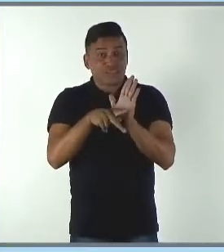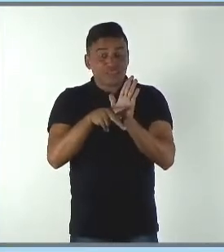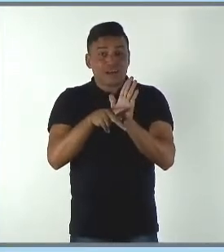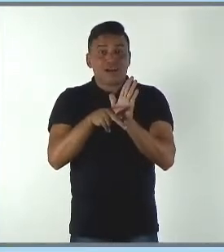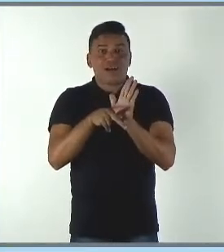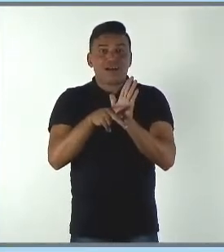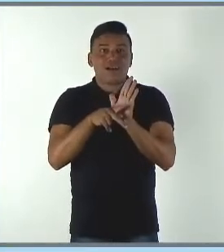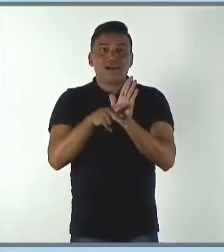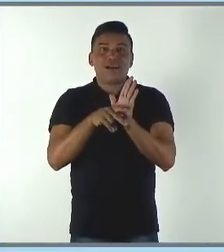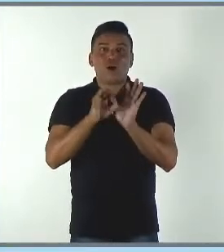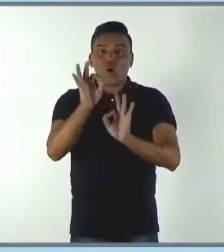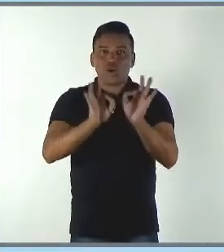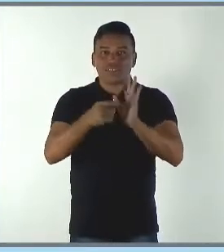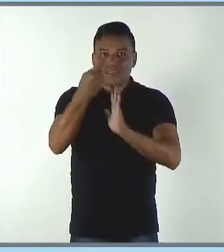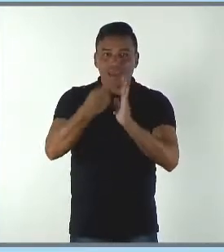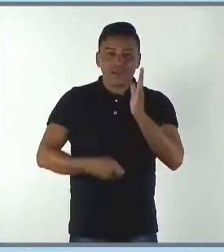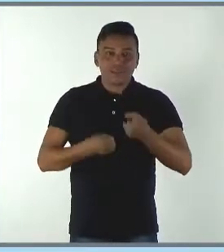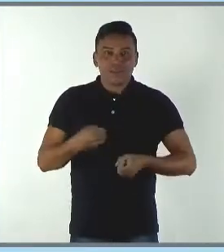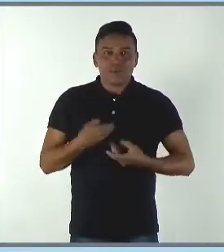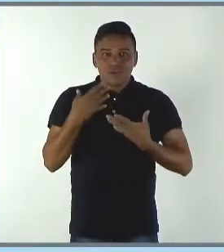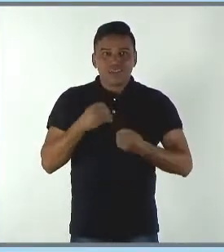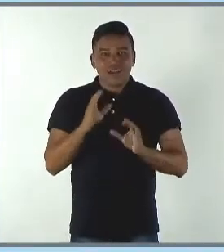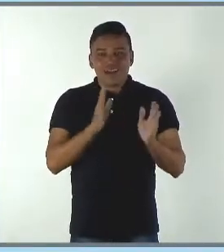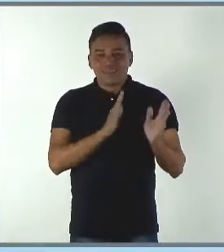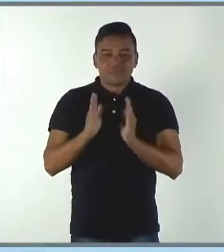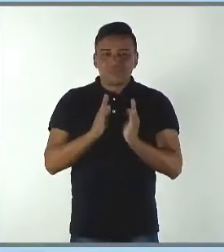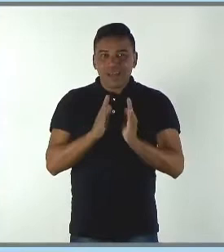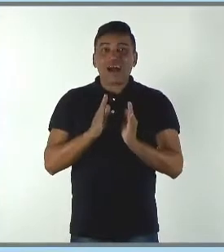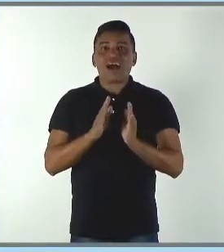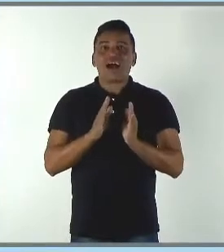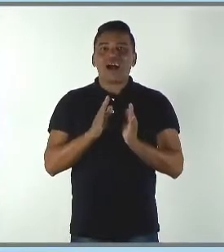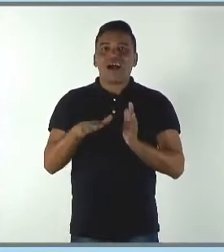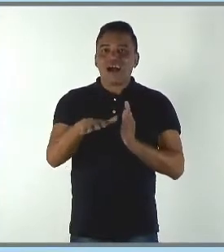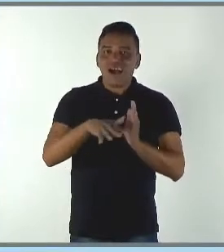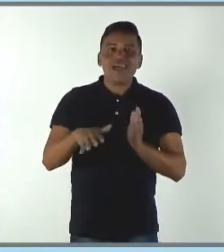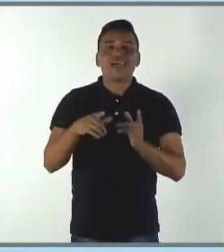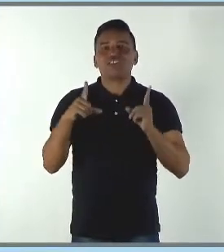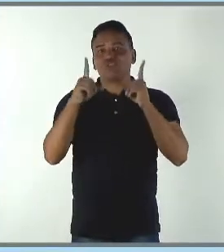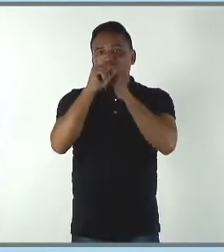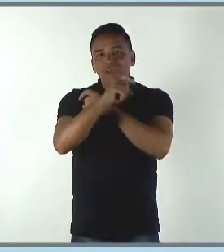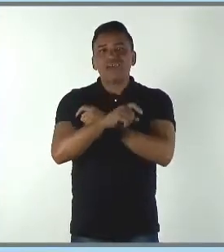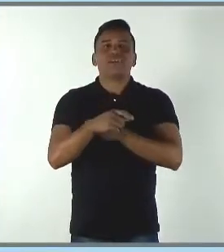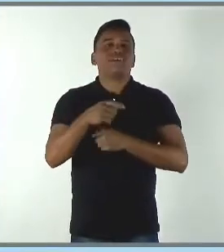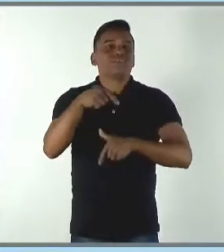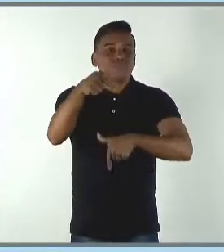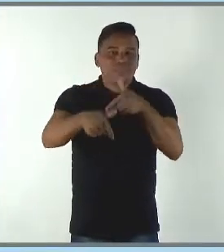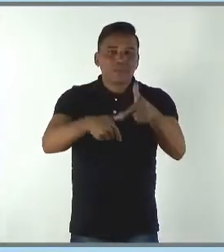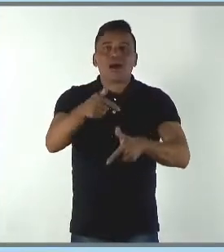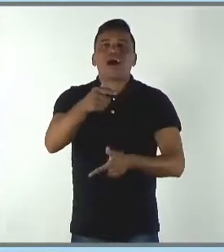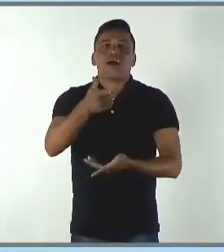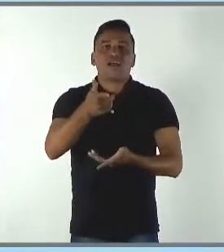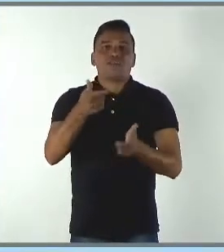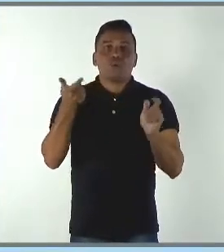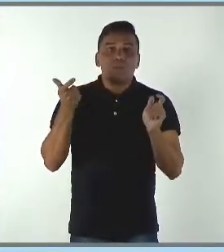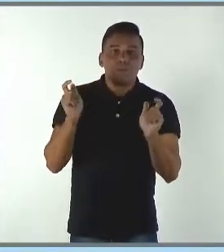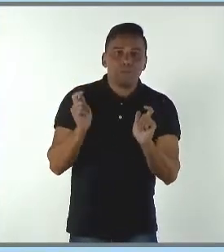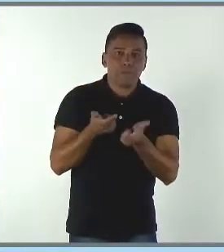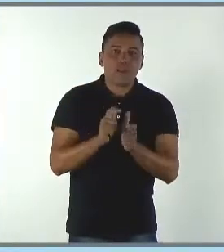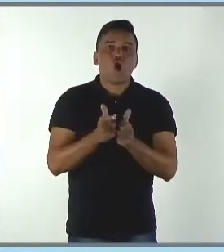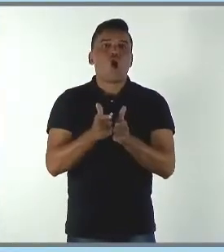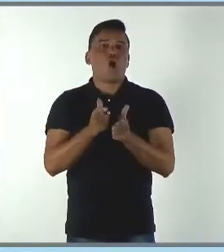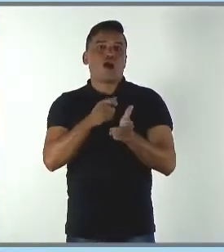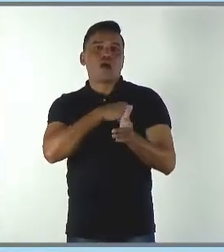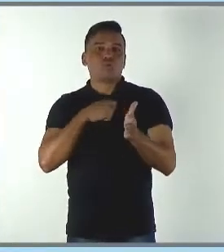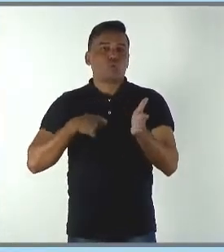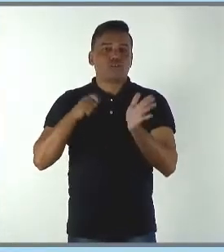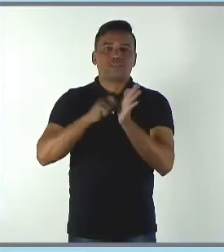precisa saber que há um campo difícil aí de ser trabalhado. Né? O número de leitores de poesia é sempre menor em relação às outras